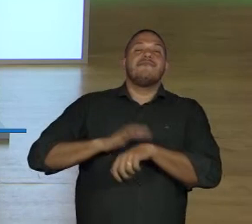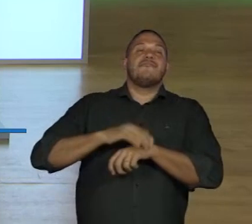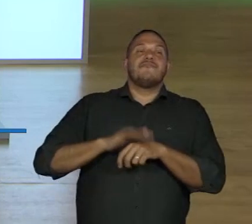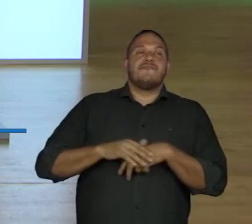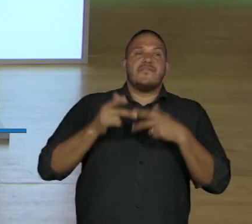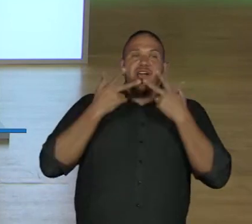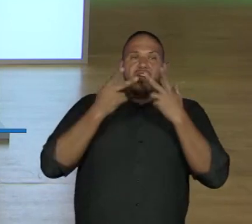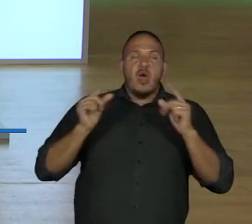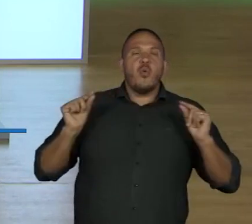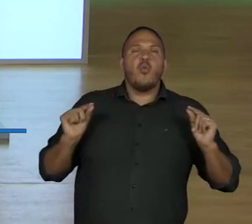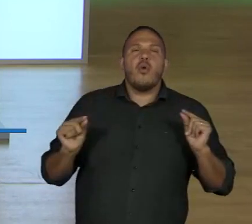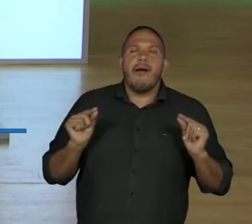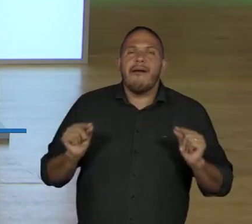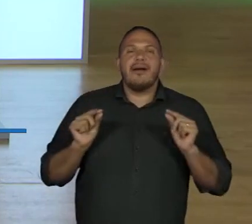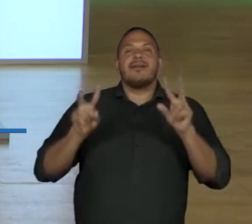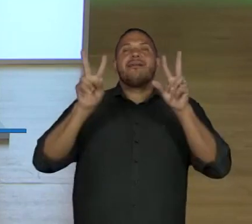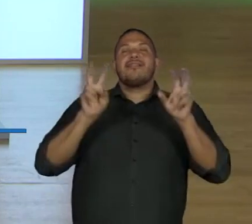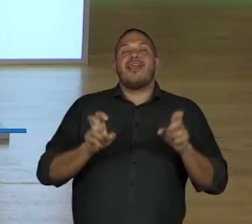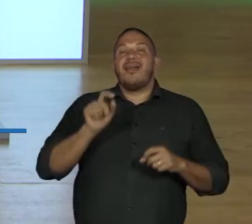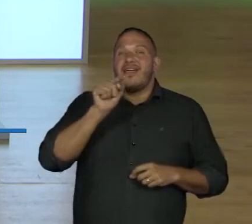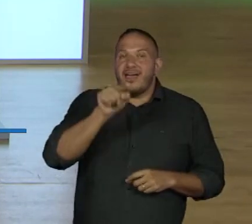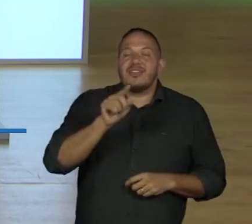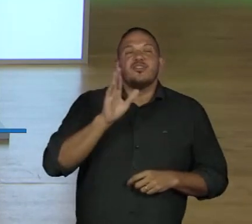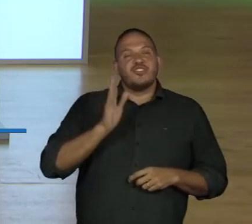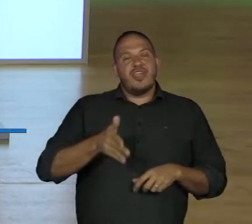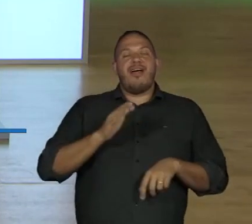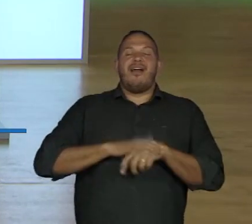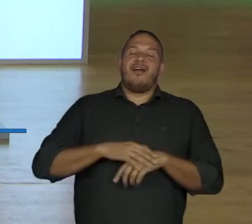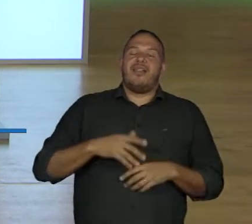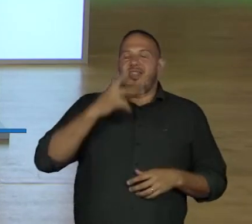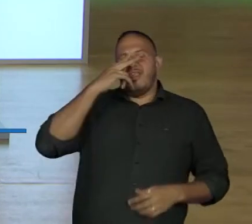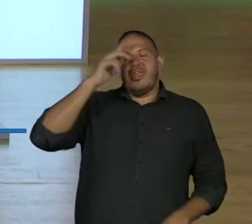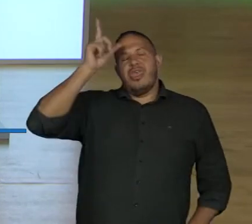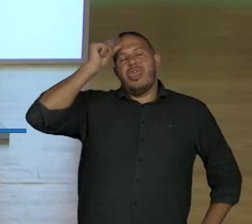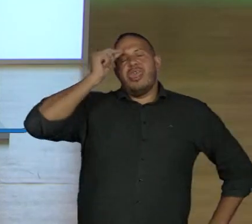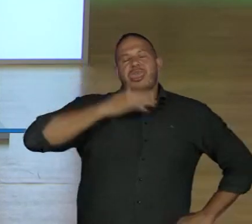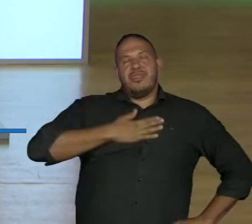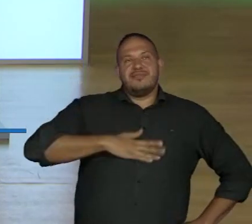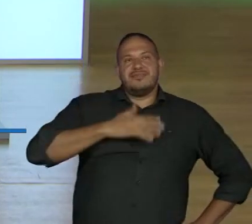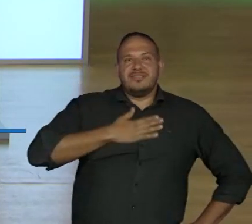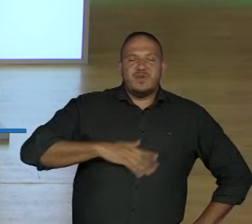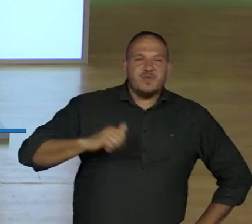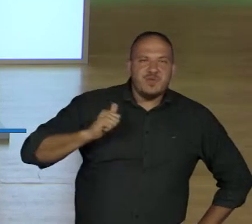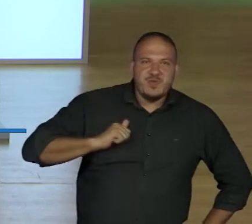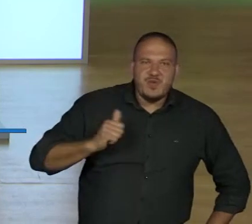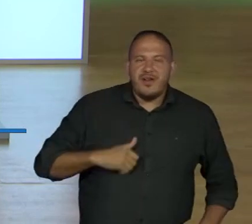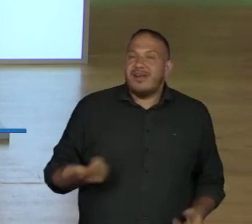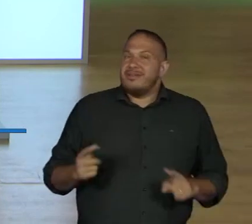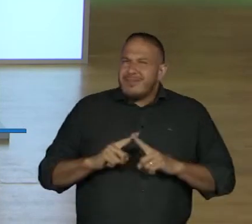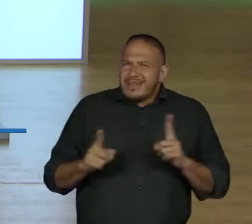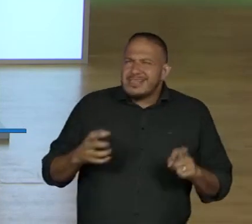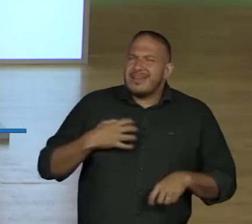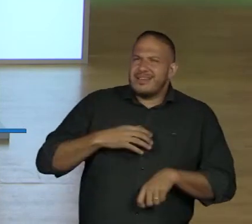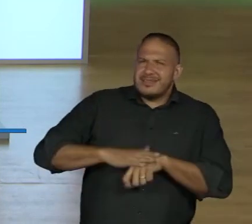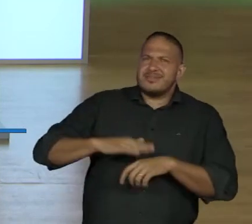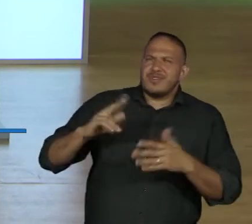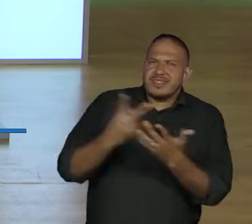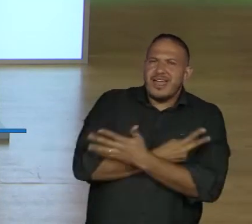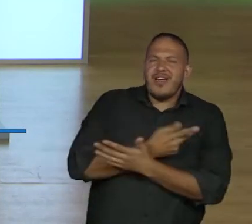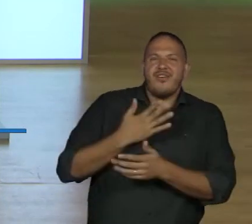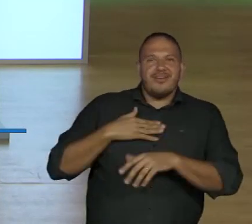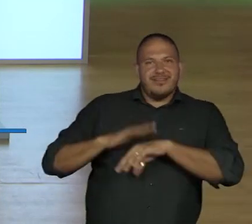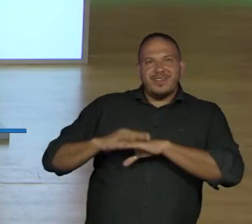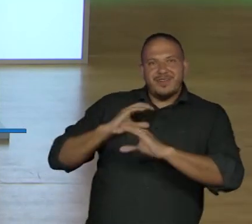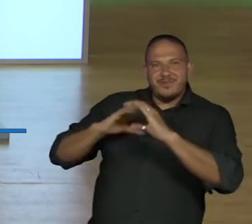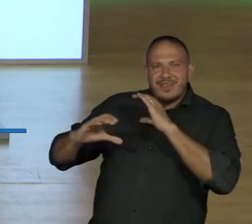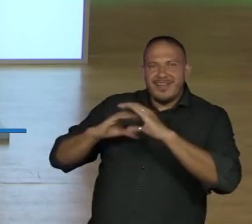o que ocorreu, que no caso é a flexibilização, o relaxamento. Então, olha só, aquela situação comunicativa que a gente